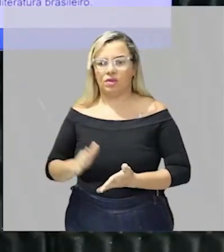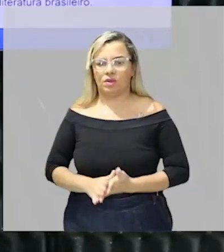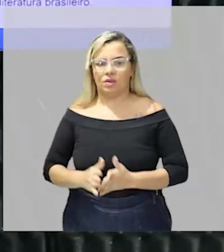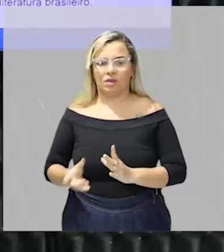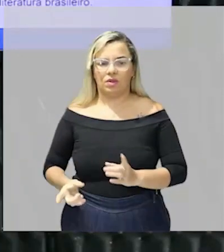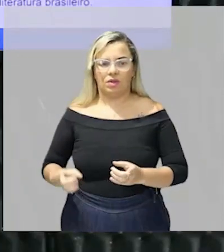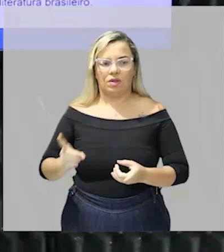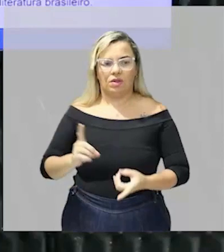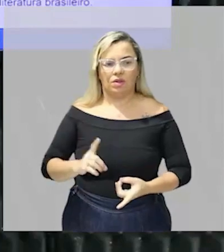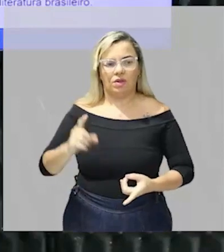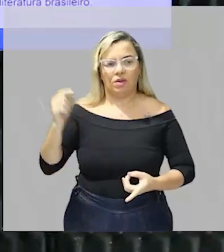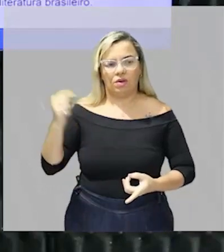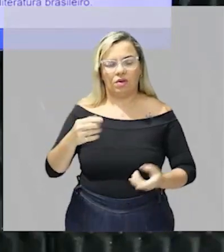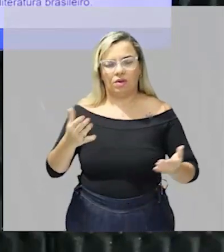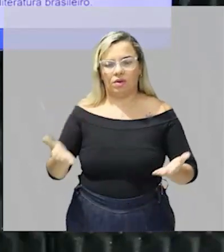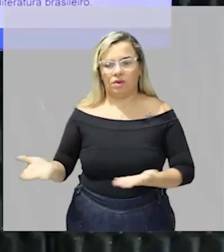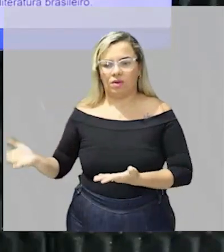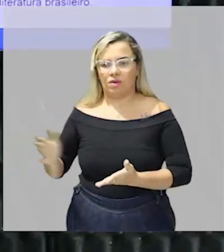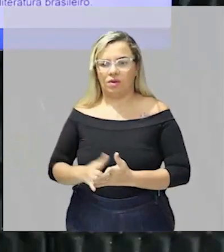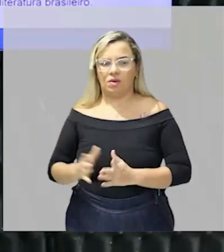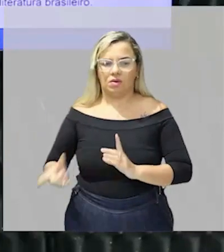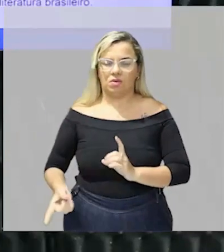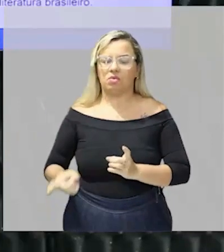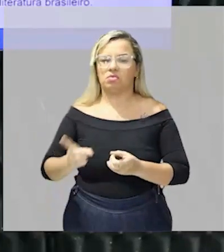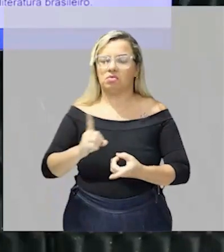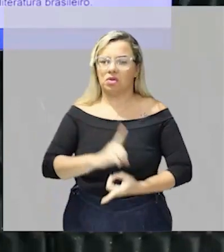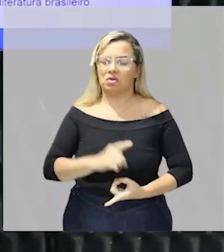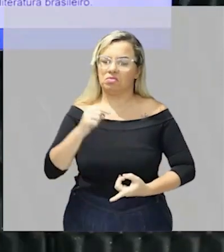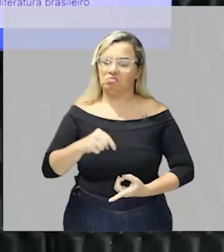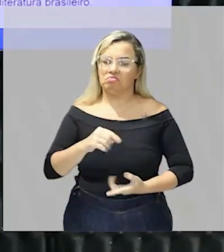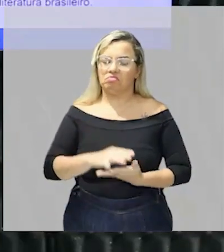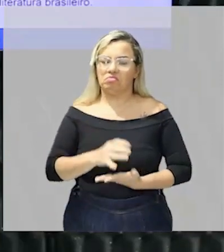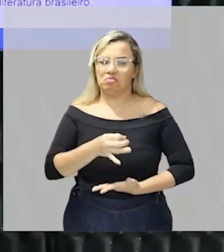esse posicionamento. Olha o que ele está dizendo. Somos contra essa posição.